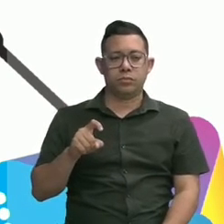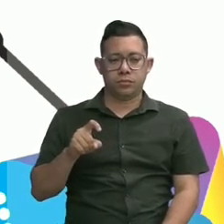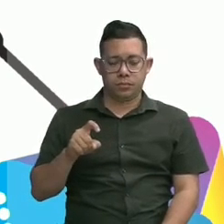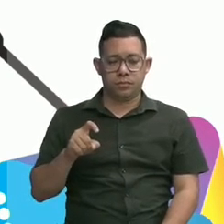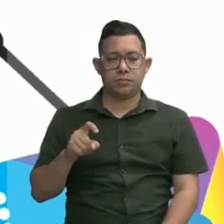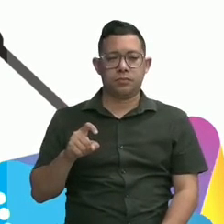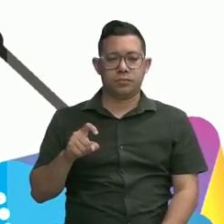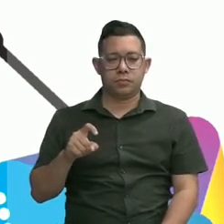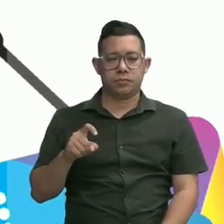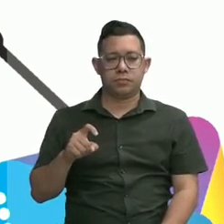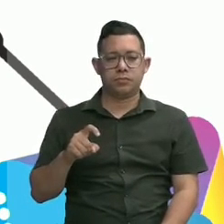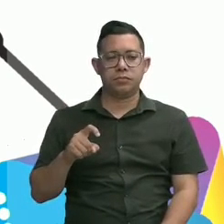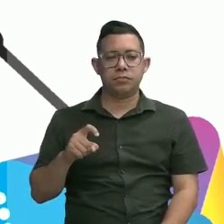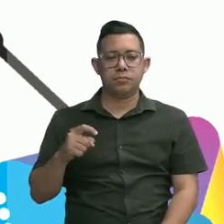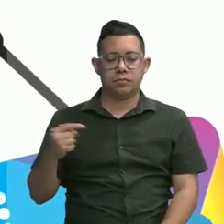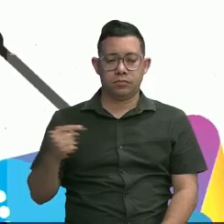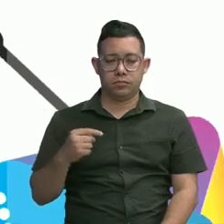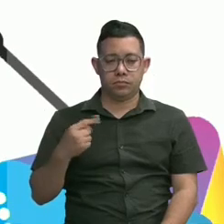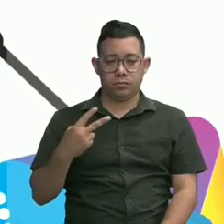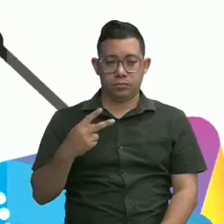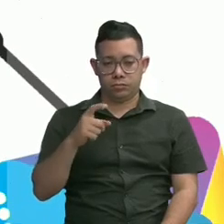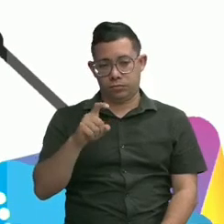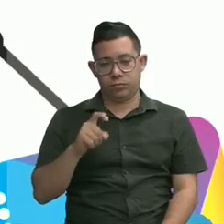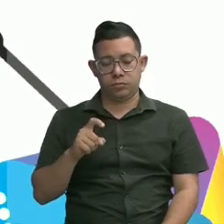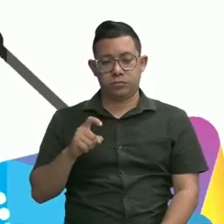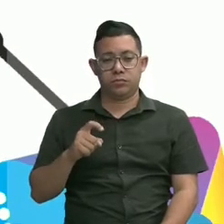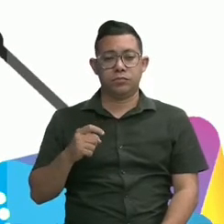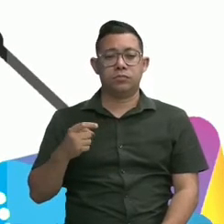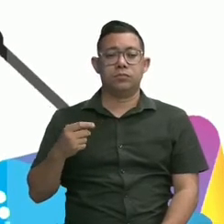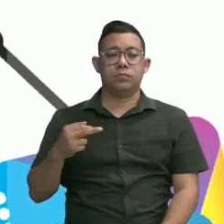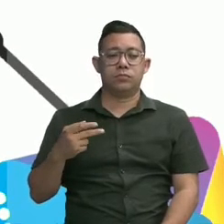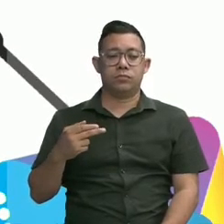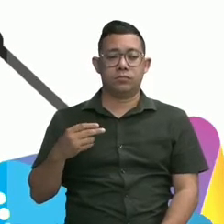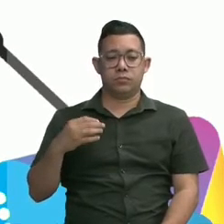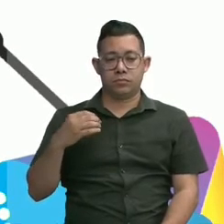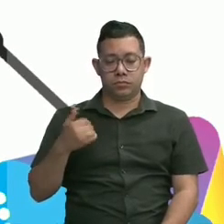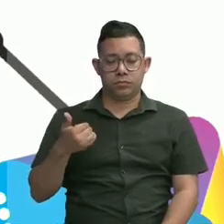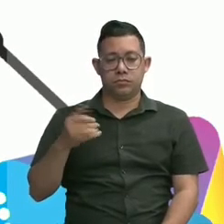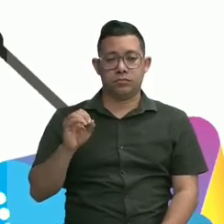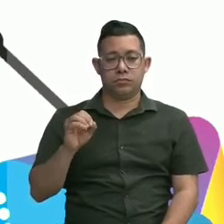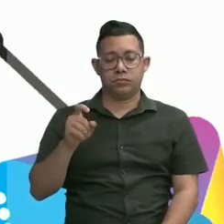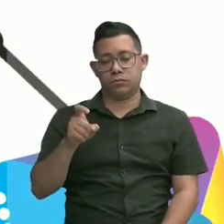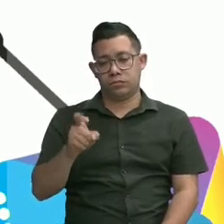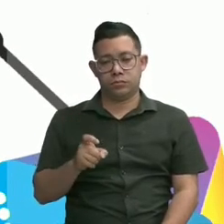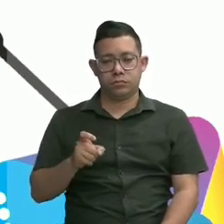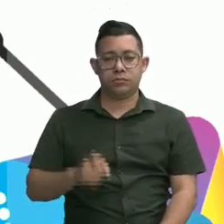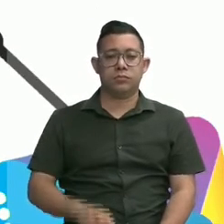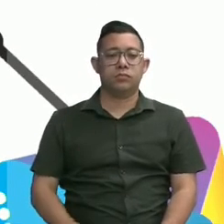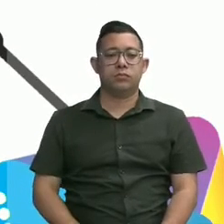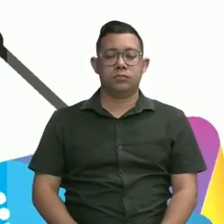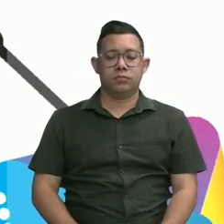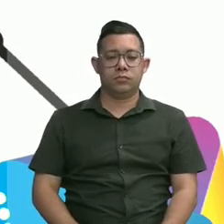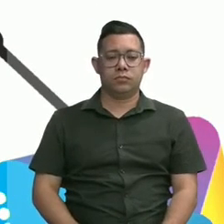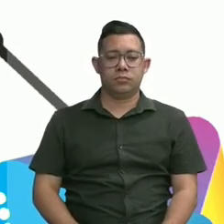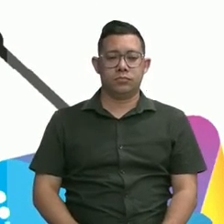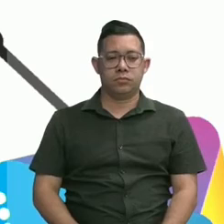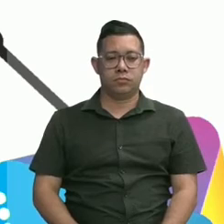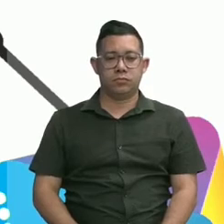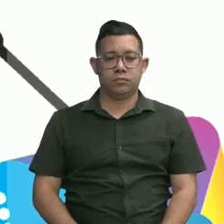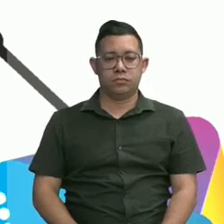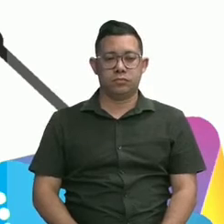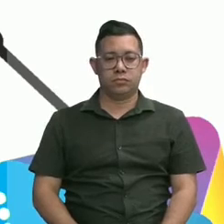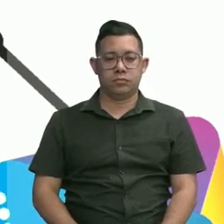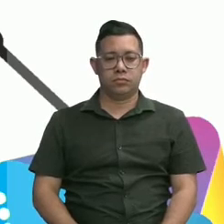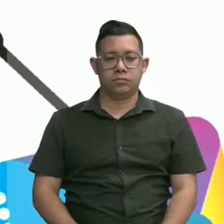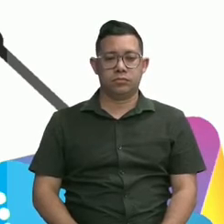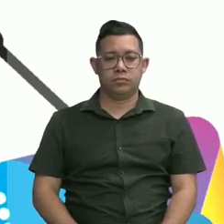dobro da idade são - 2x que dobro da idade é dois chip é igual Ben 10 de verdade demora mas a